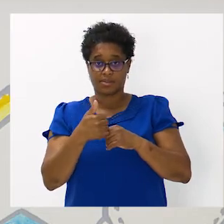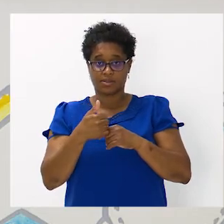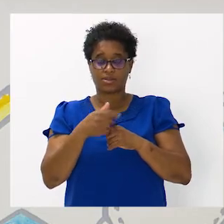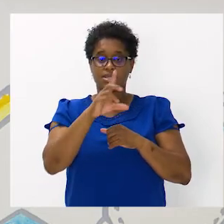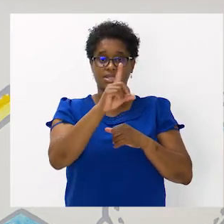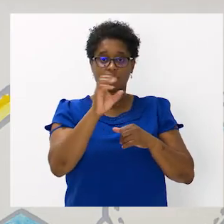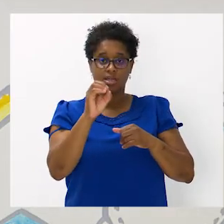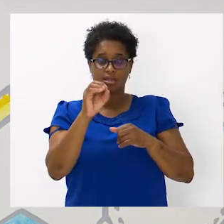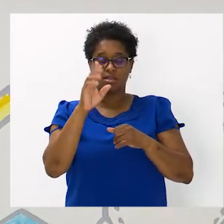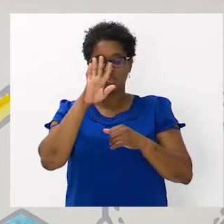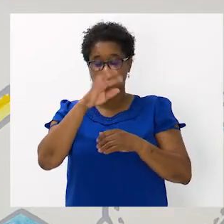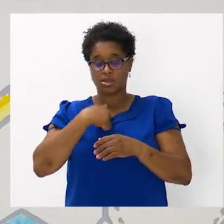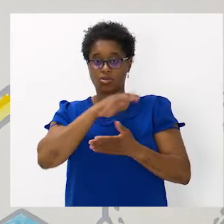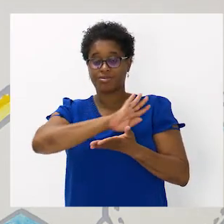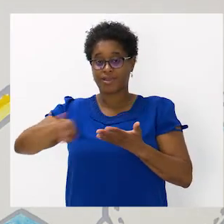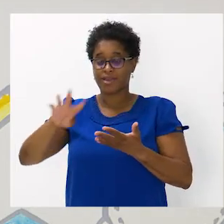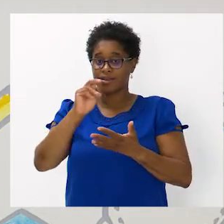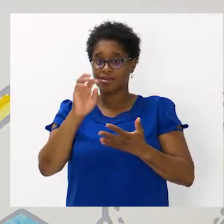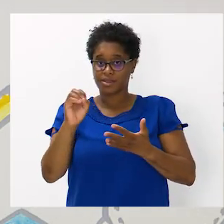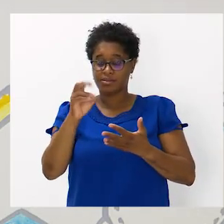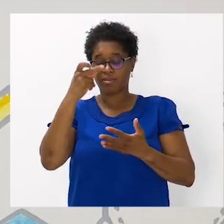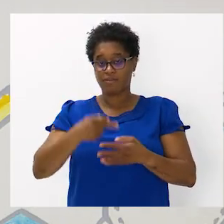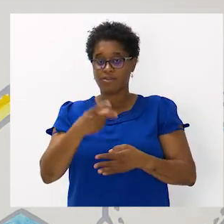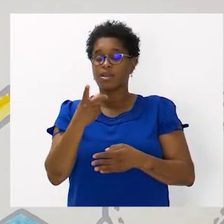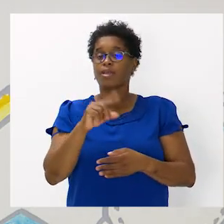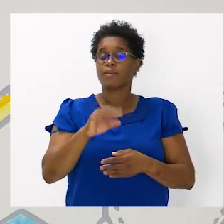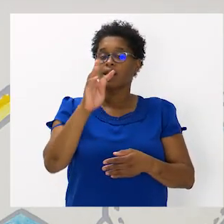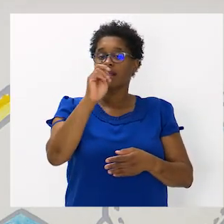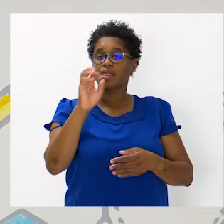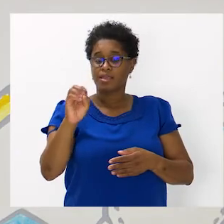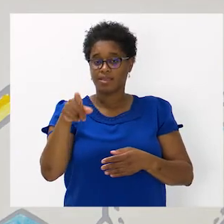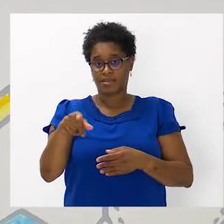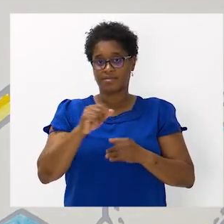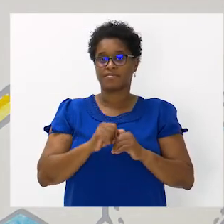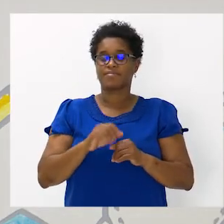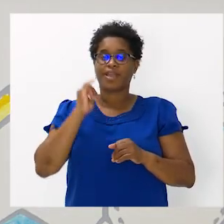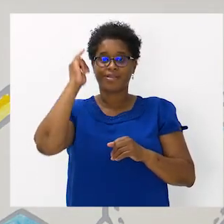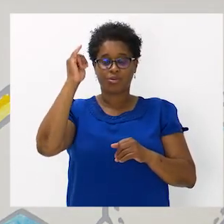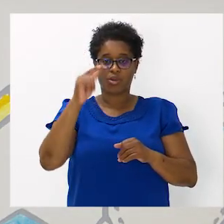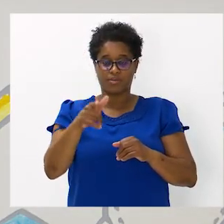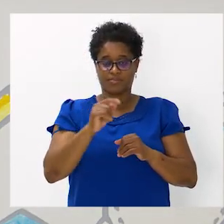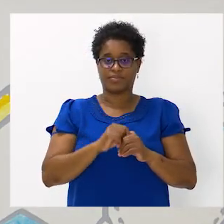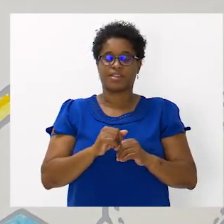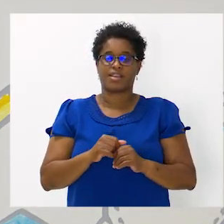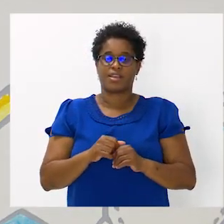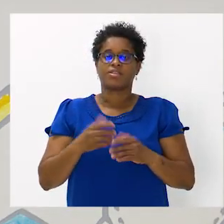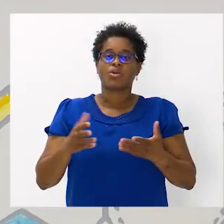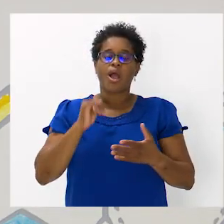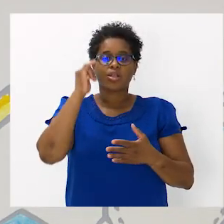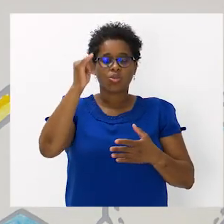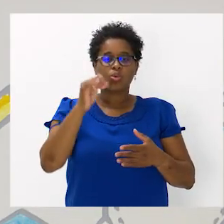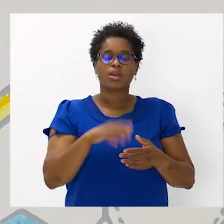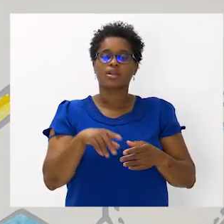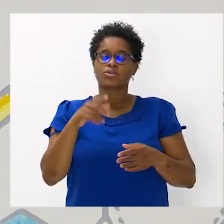ok? 60, se eu tirar 30, sobra também 30 aqui, de altura. Então,